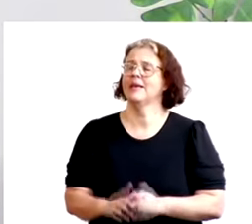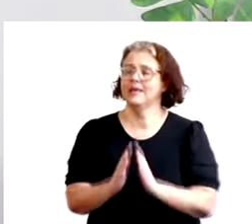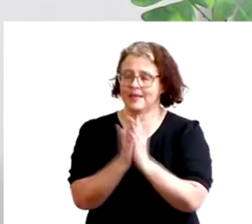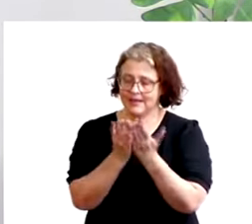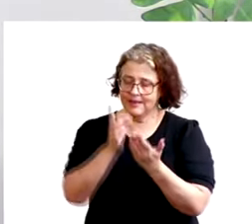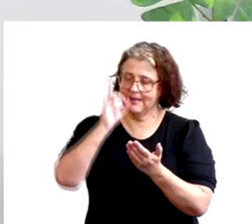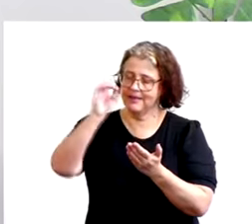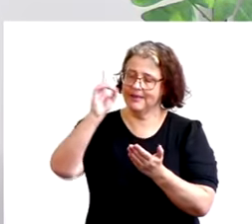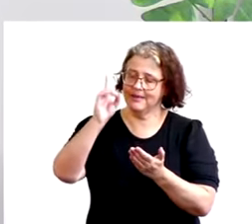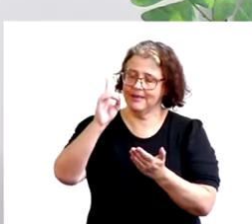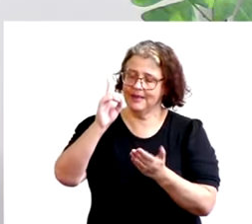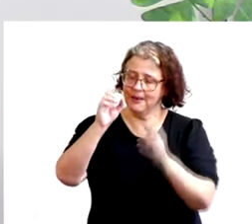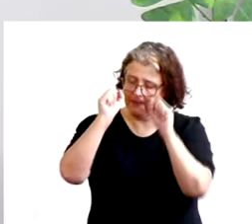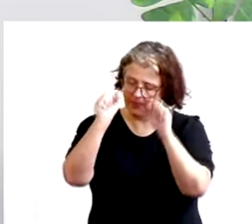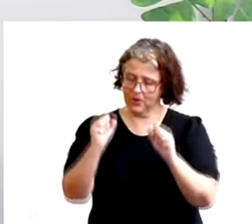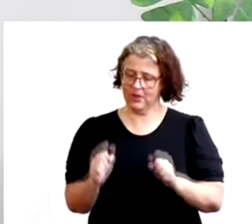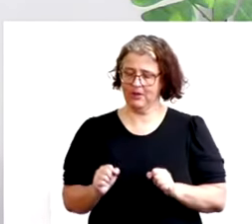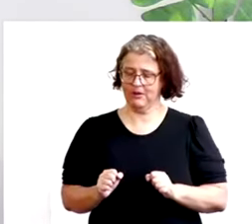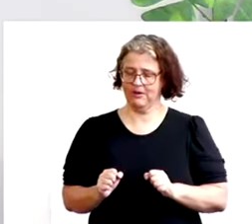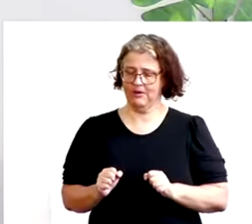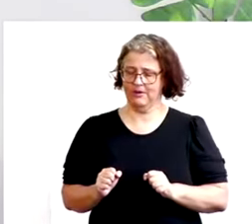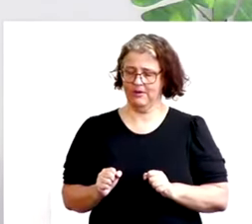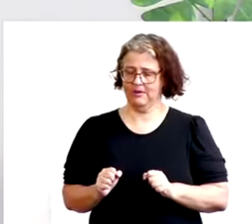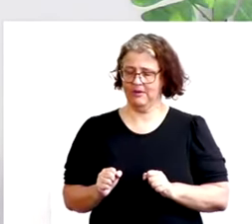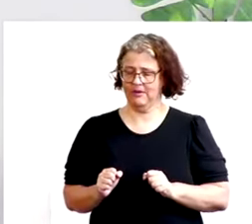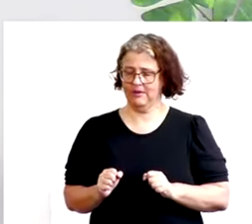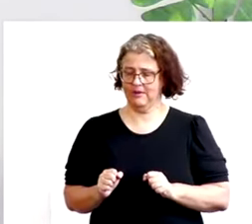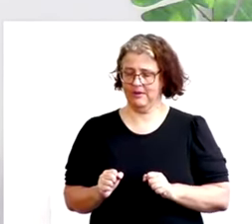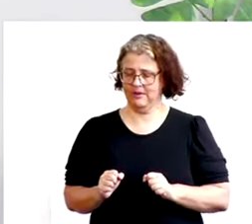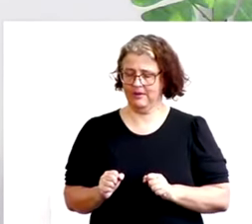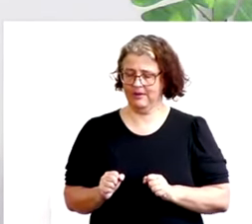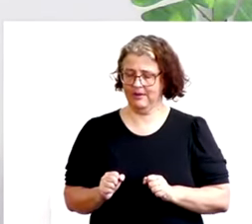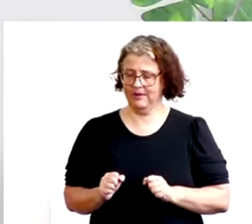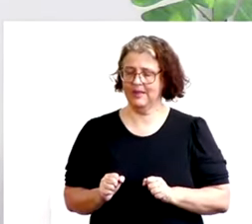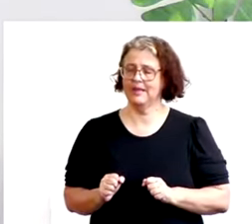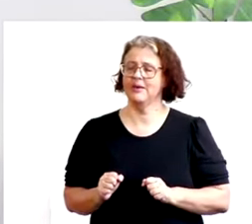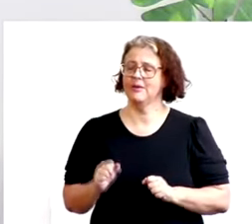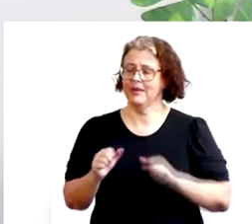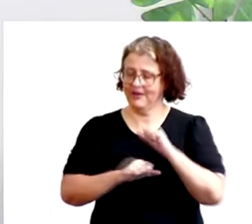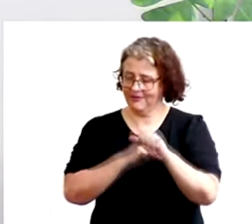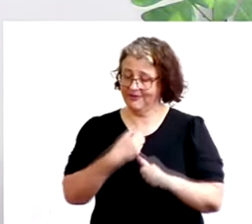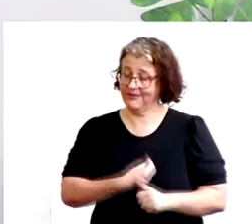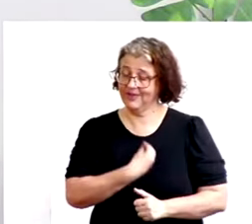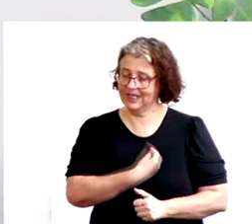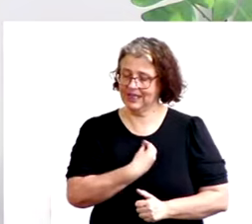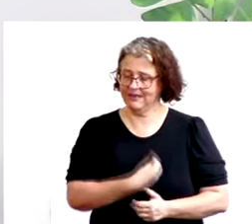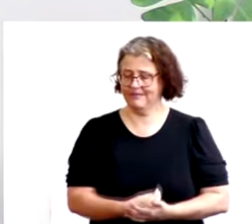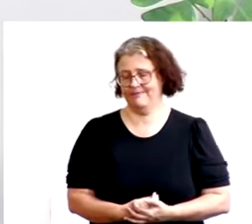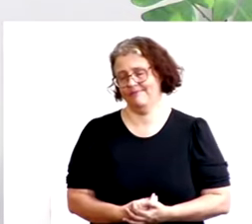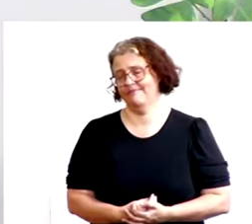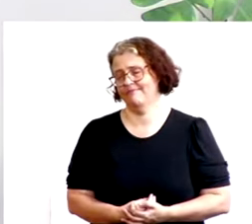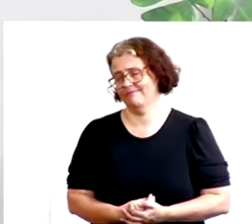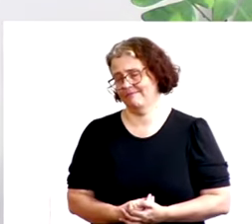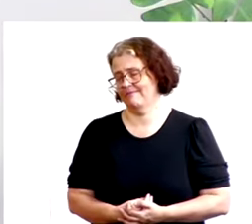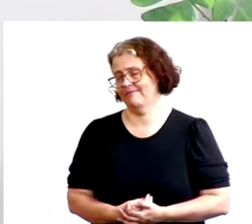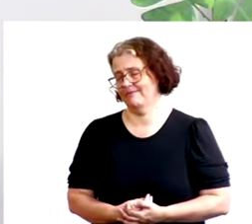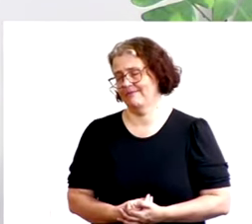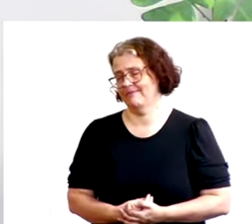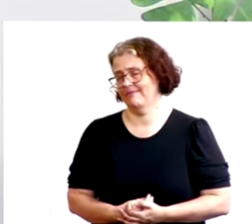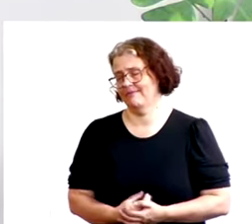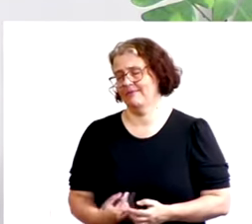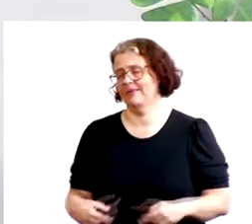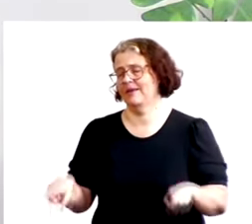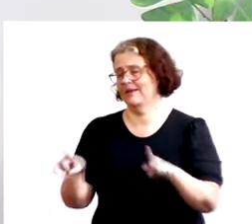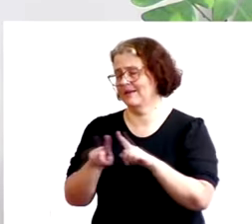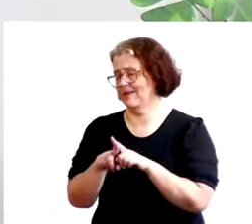é um instrumento do senhor para produzir vida em nossas vidas portanto